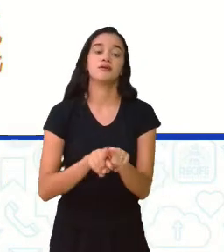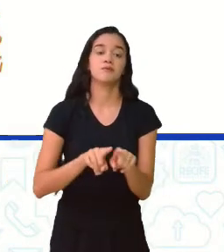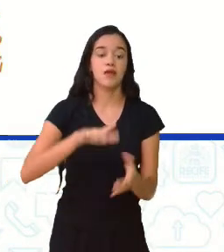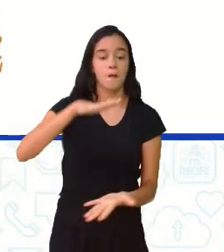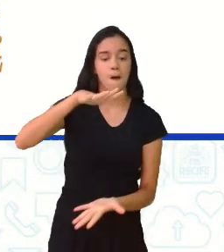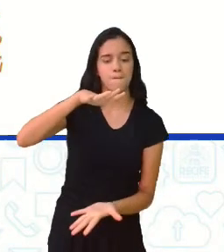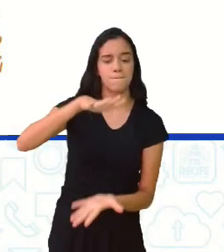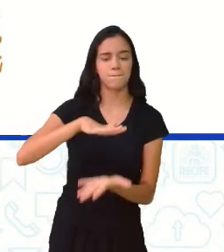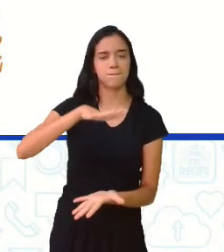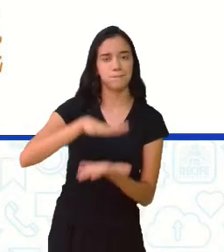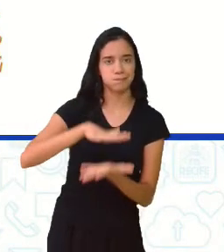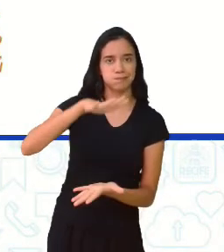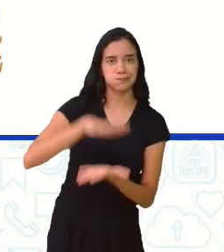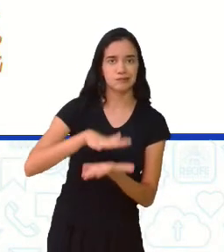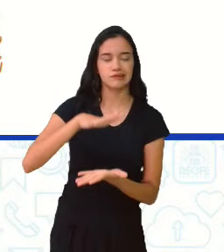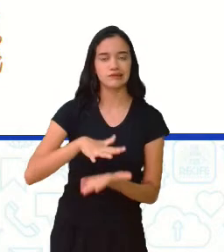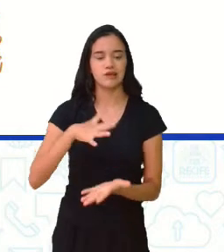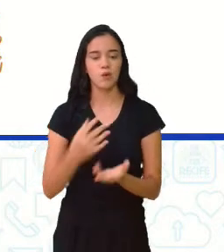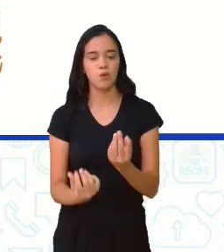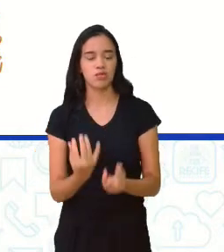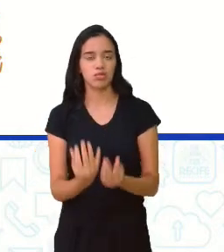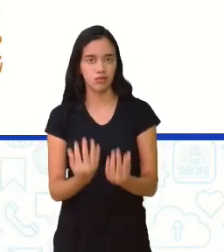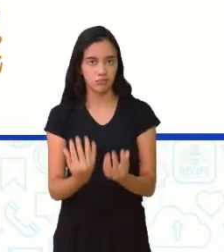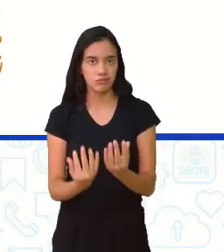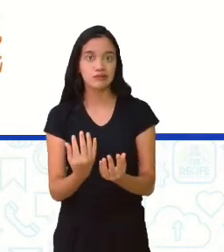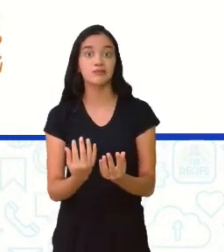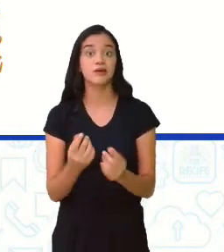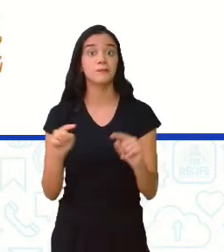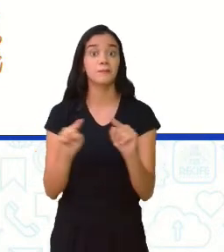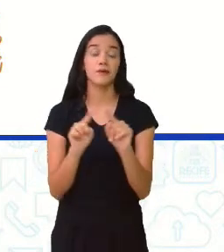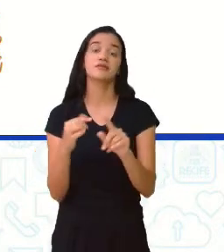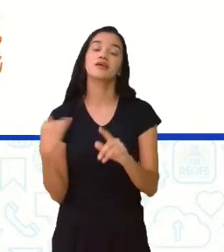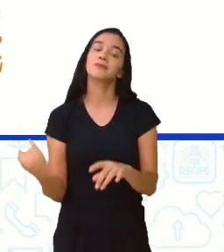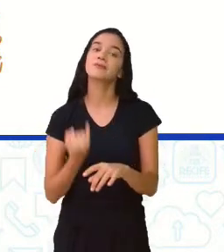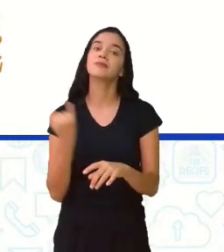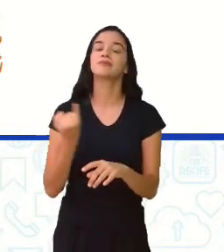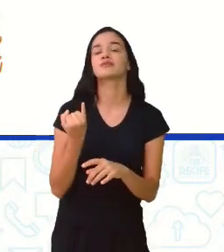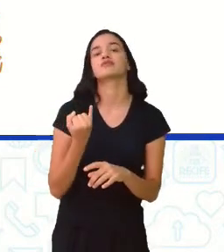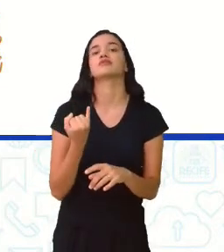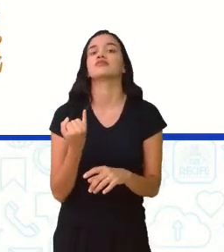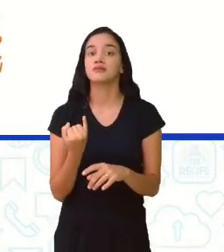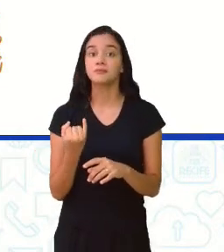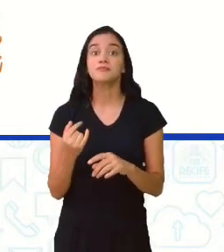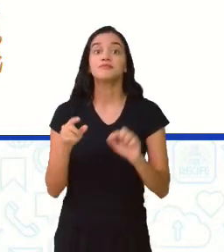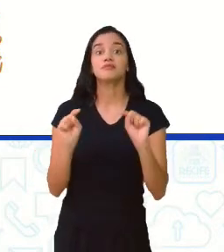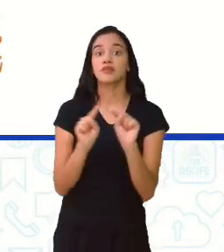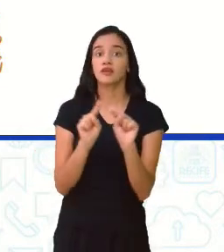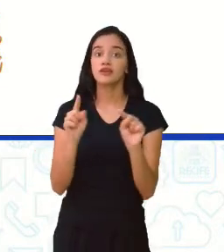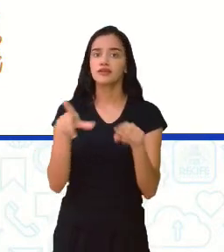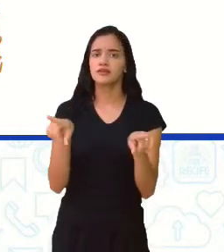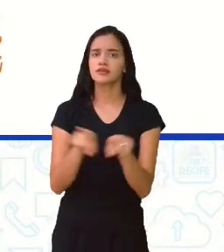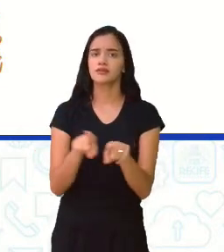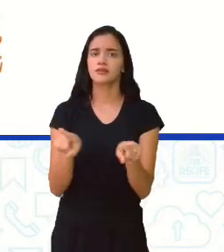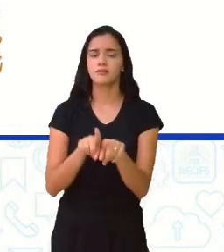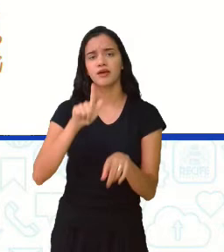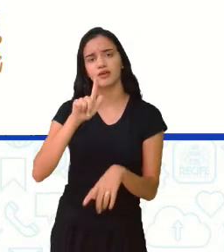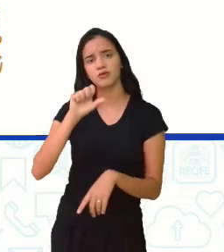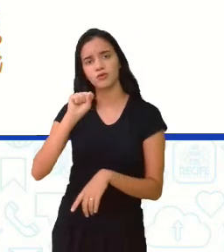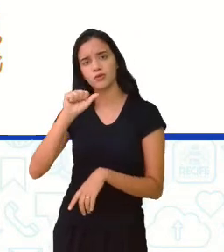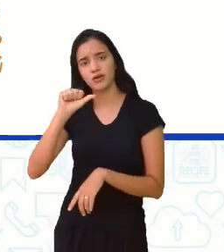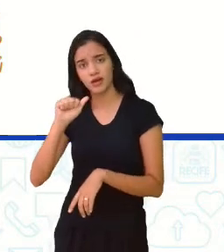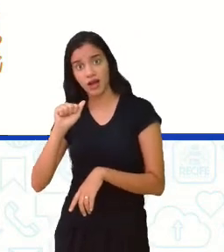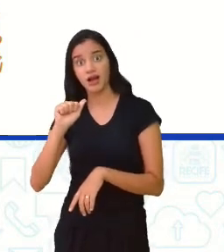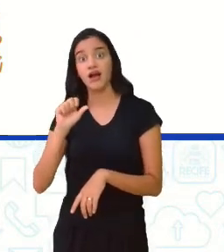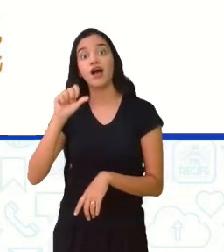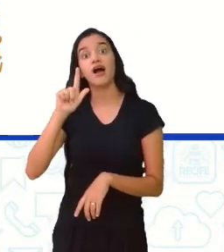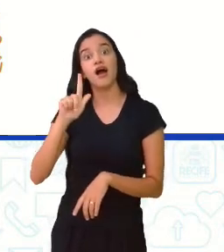produz uma matéria-prima fundamental para o ser humano, o petróleo e seu associado, o gás natural. Mas tu fala,